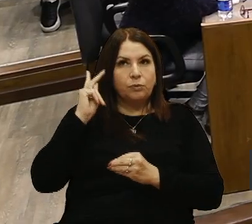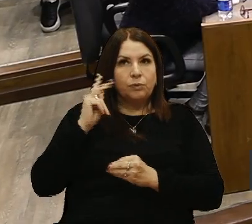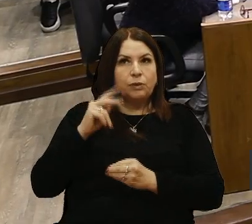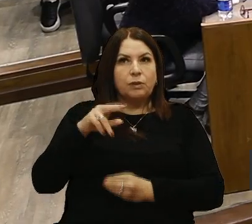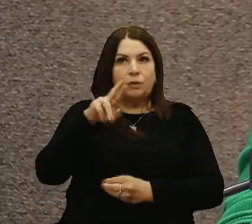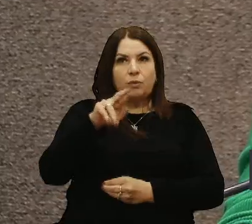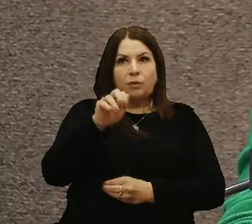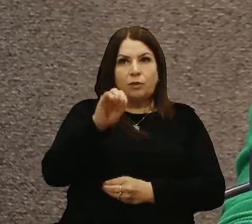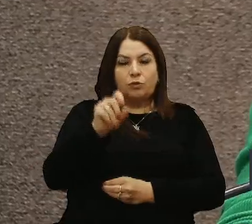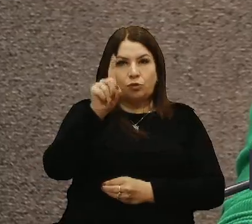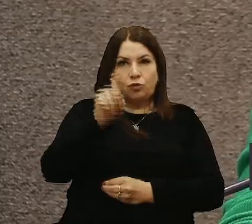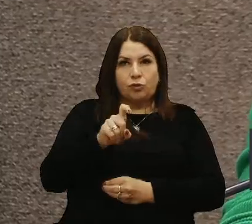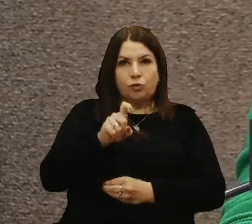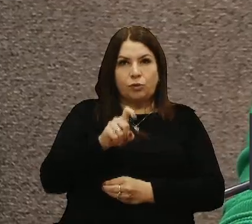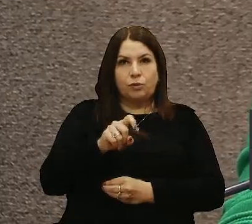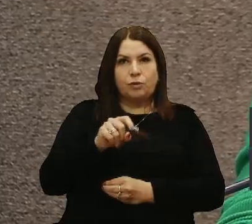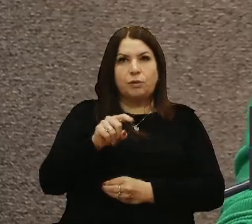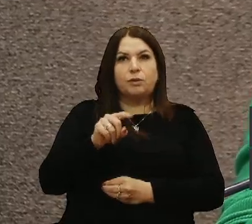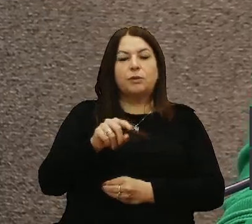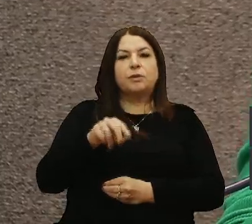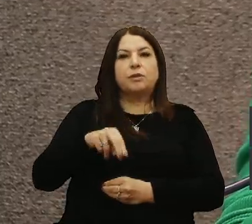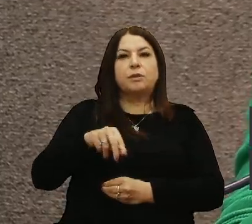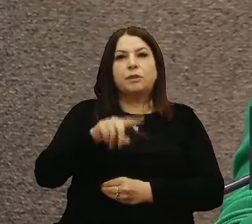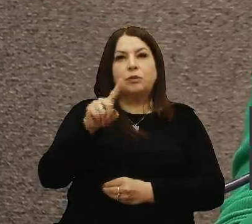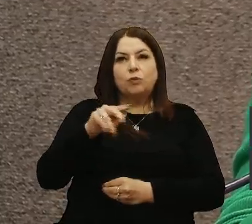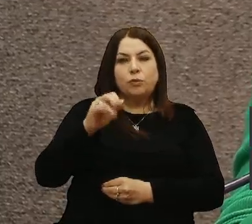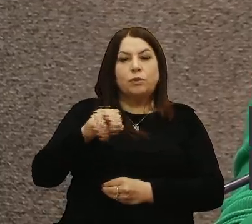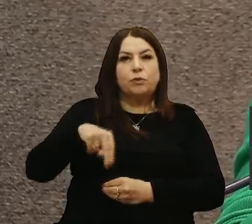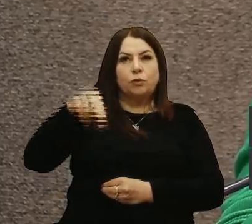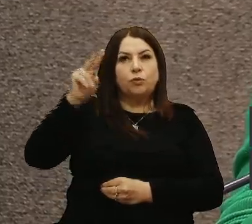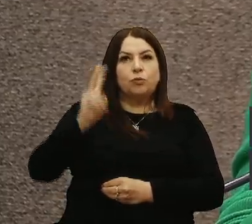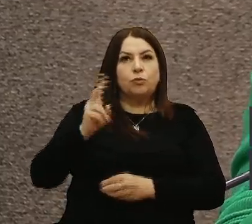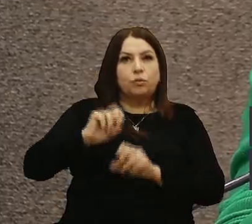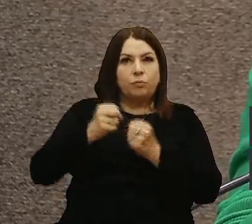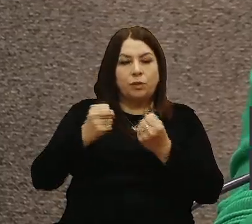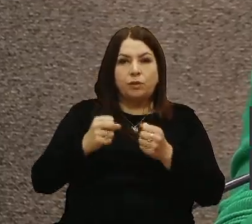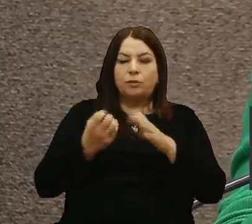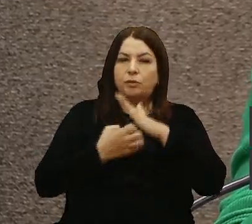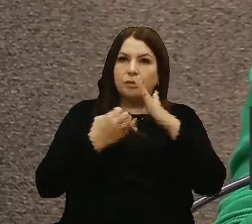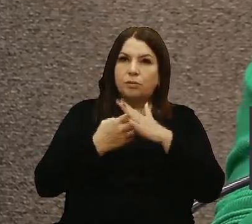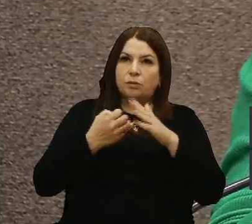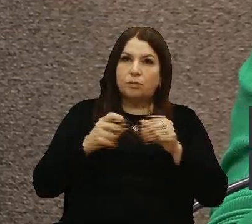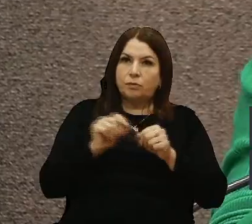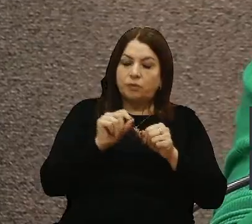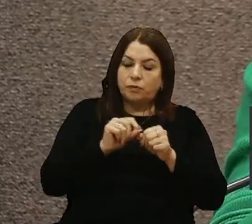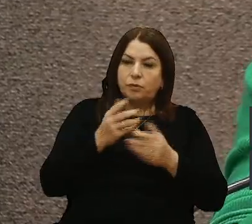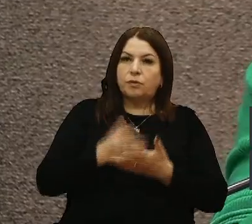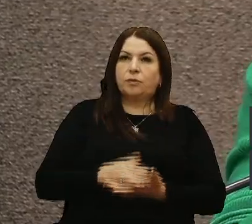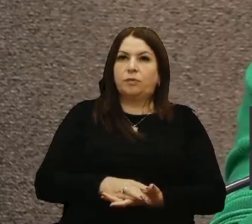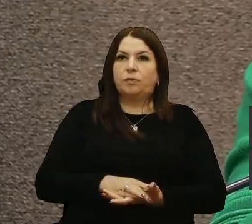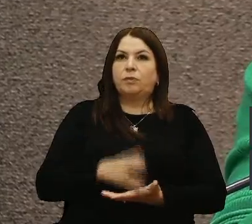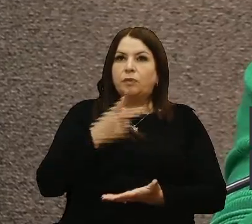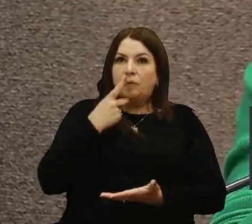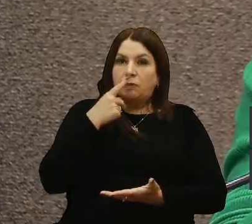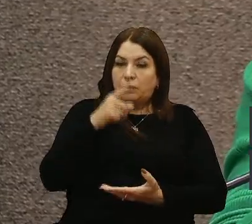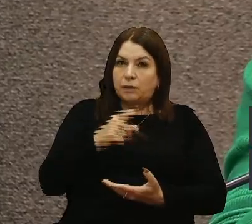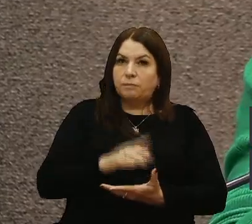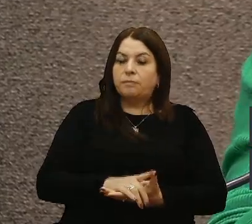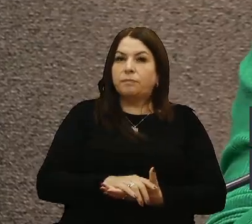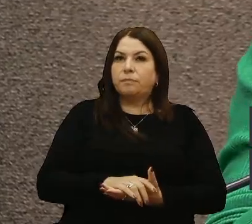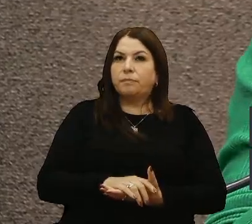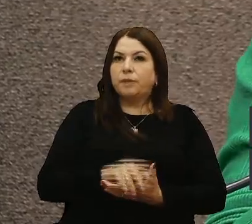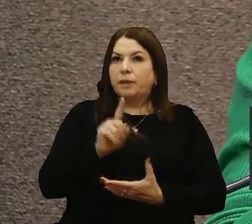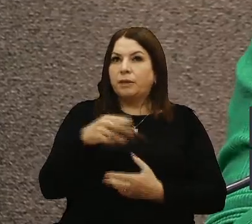raio-x da UPA Zona Norte continua quebrado, era para ter ido ontem, a empresa fabricante, não foi. Mas eu quero lhe dizer uma coisa.